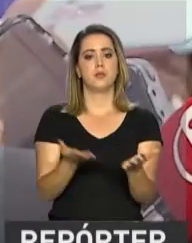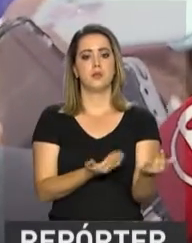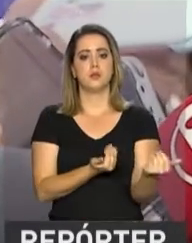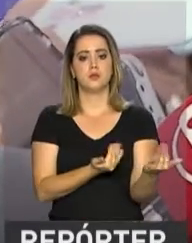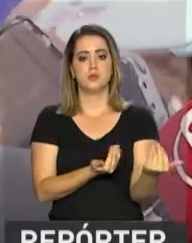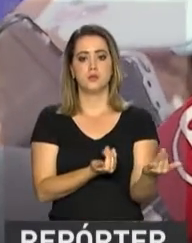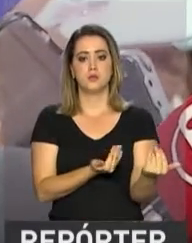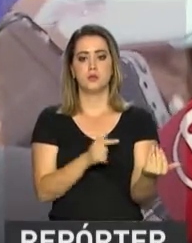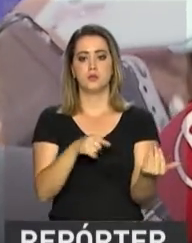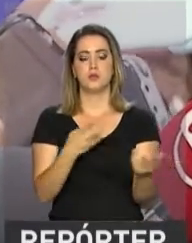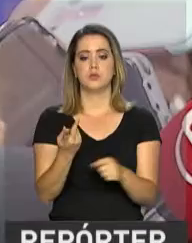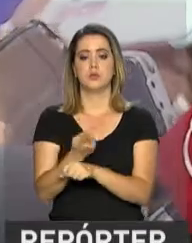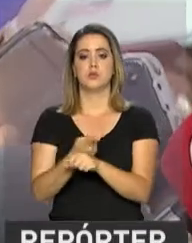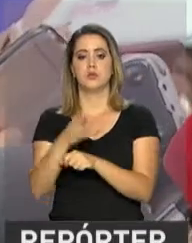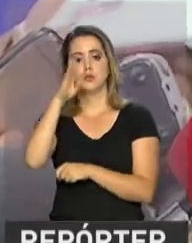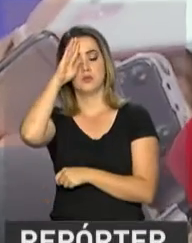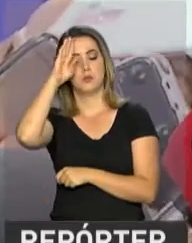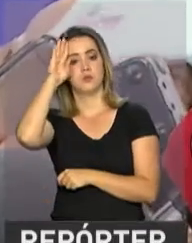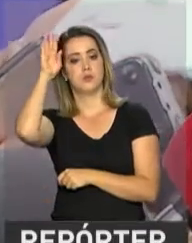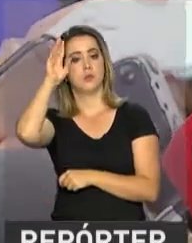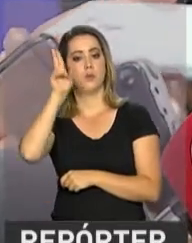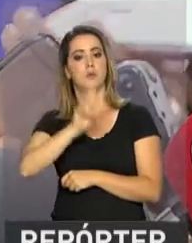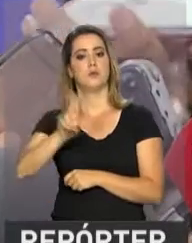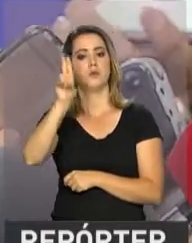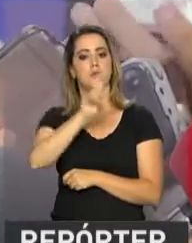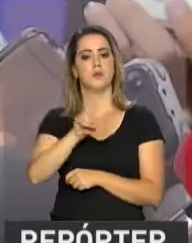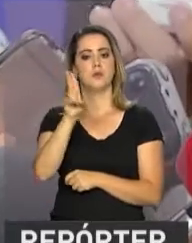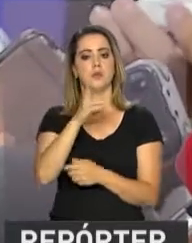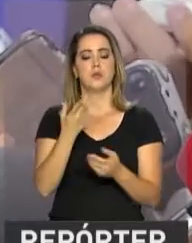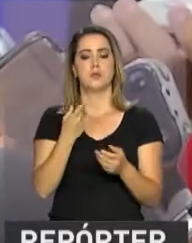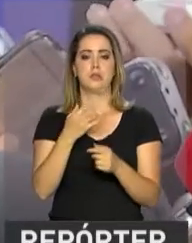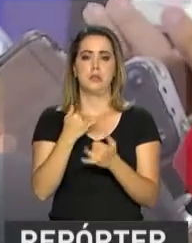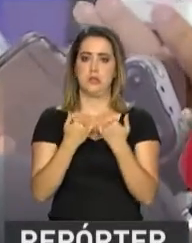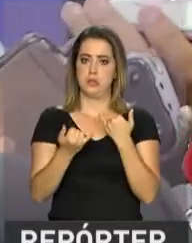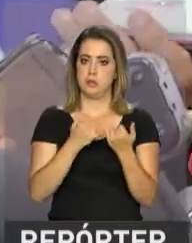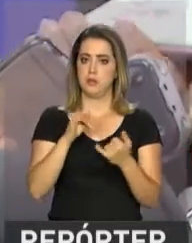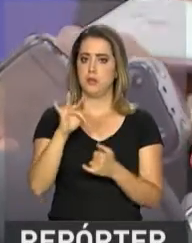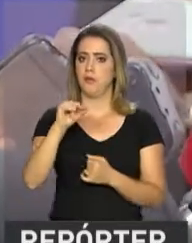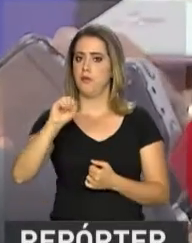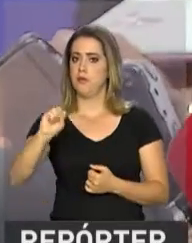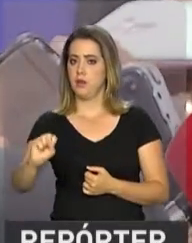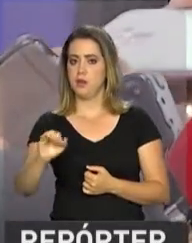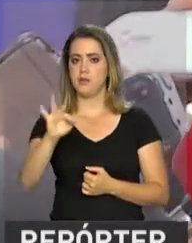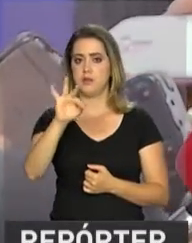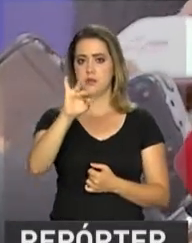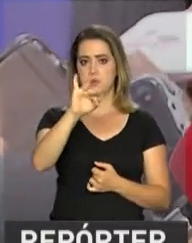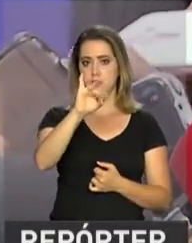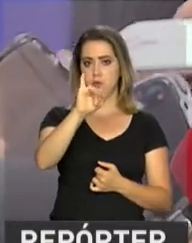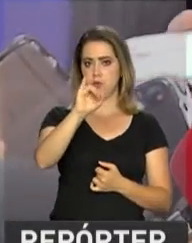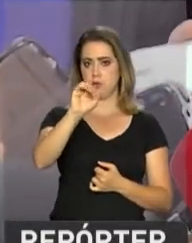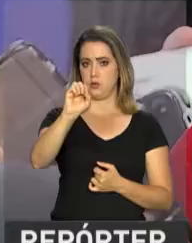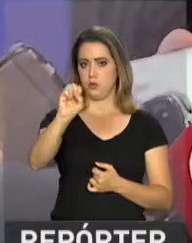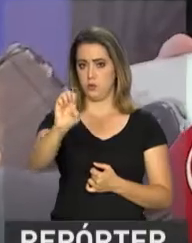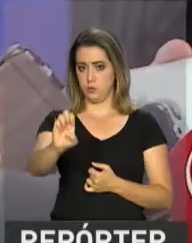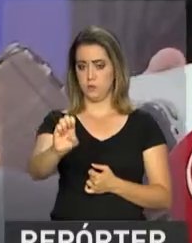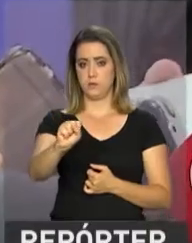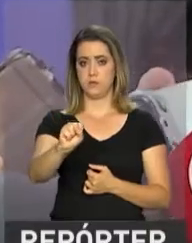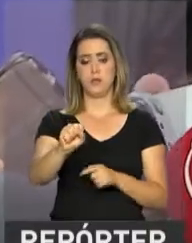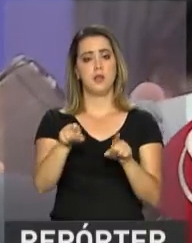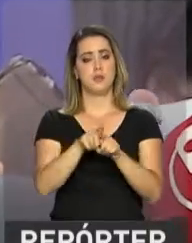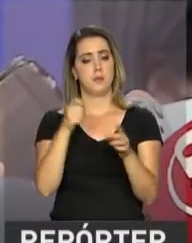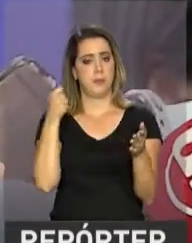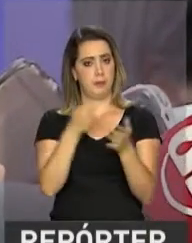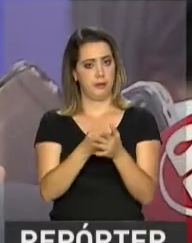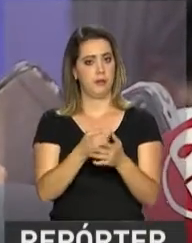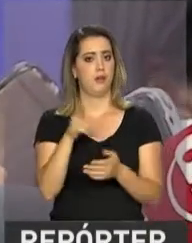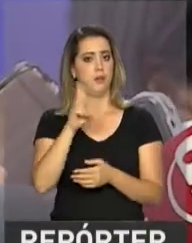dirijam à educação superior utilizando mecanismos como por exemplo fiéis pra instituições privadas de a ação